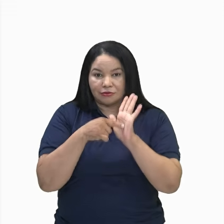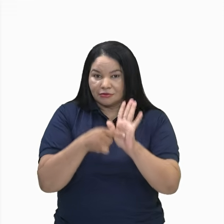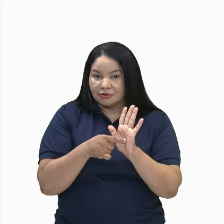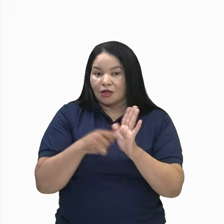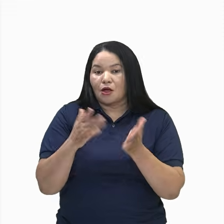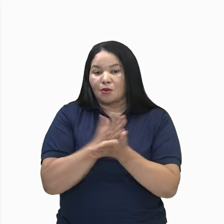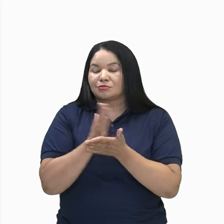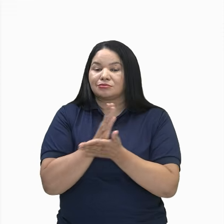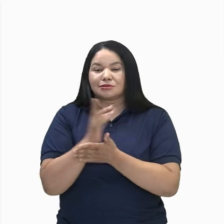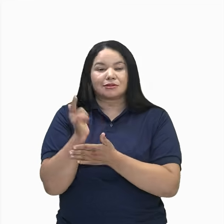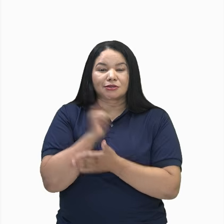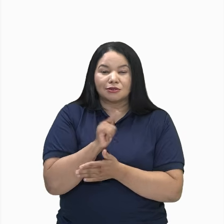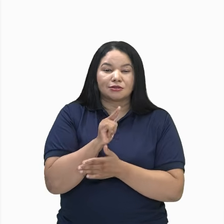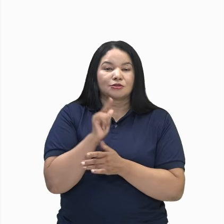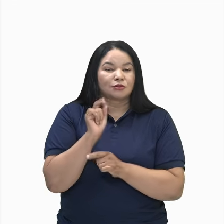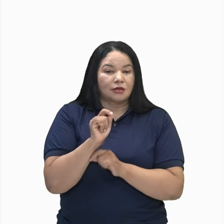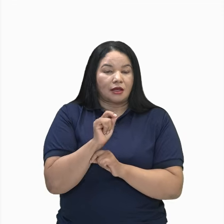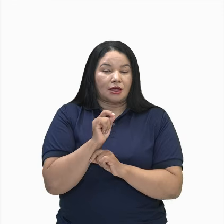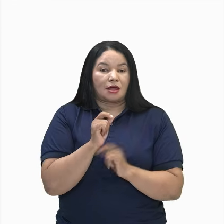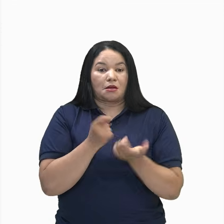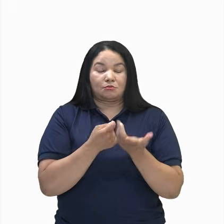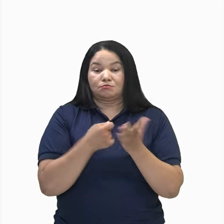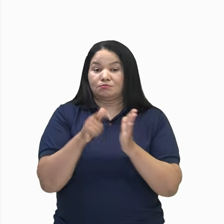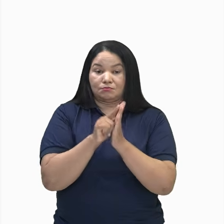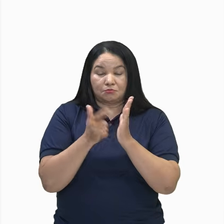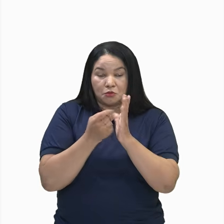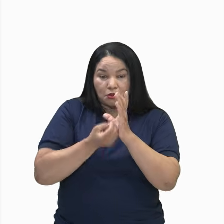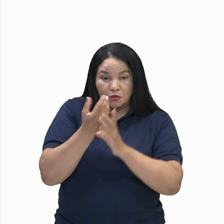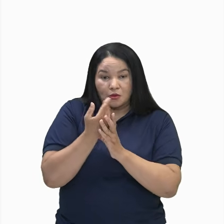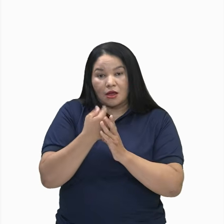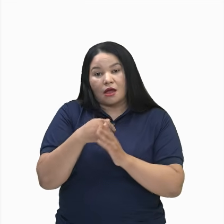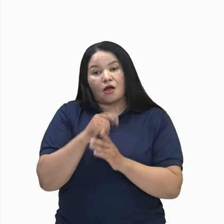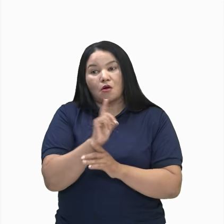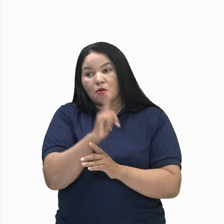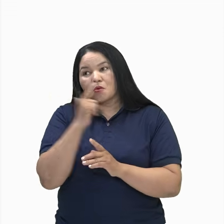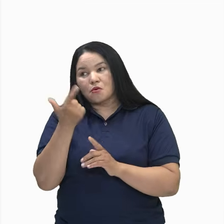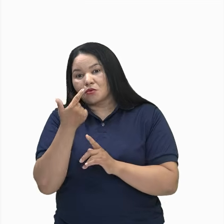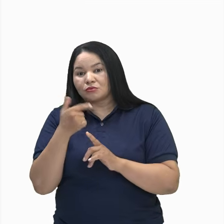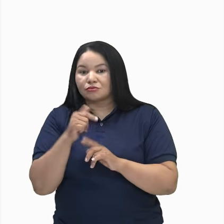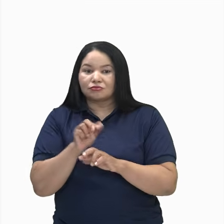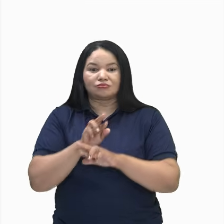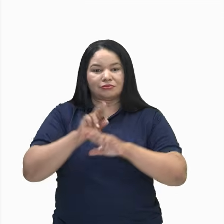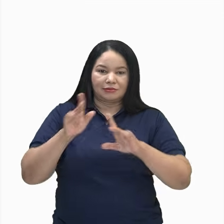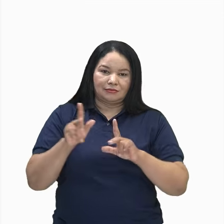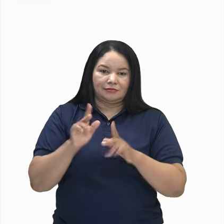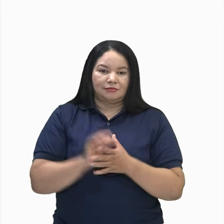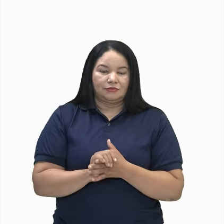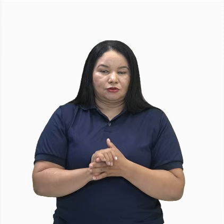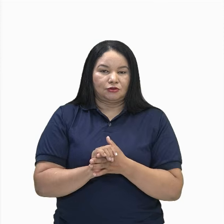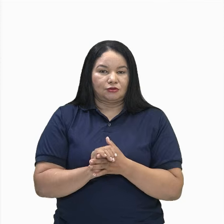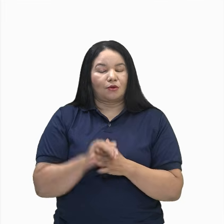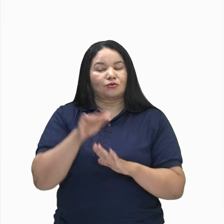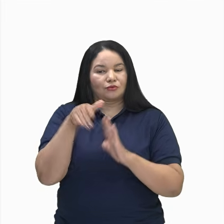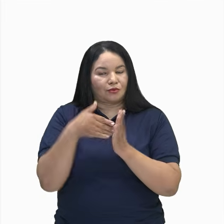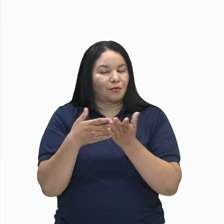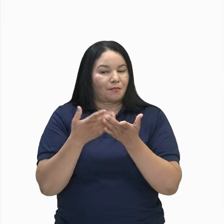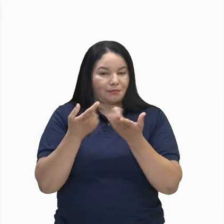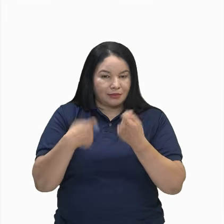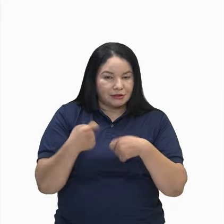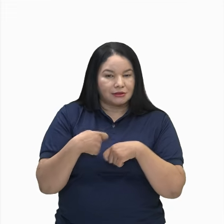ganham lugar ali no noticiário e outros não, né? Então, tudo isso precisa